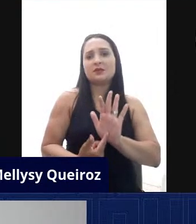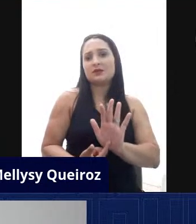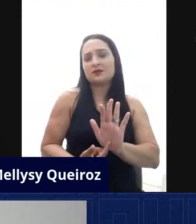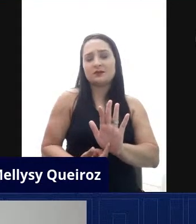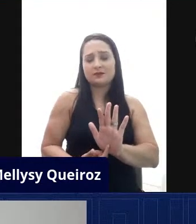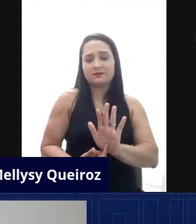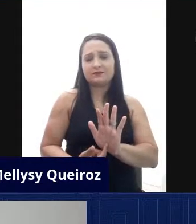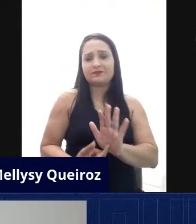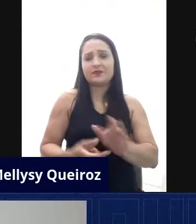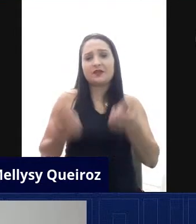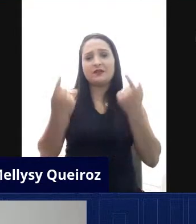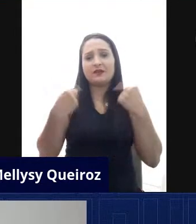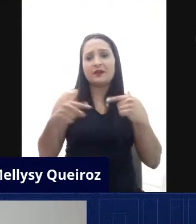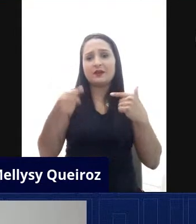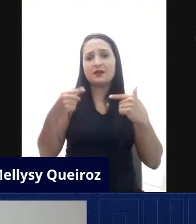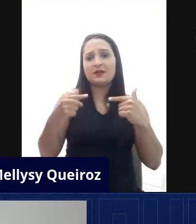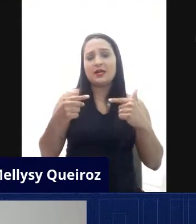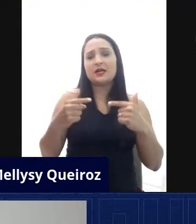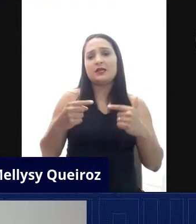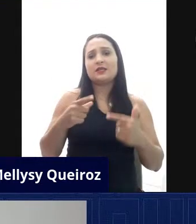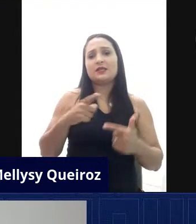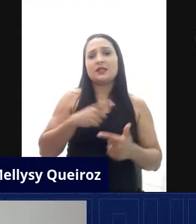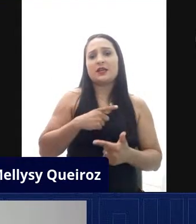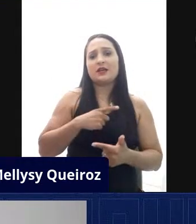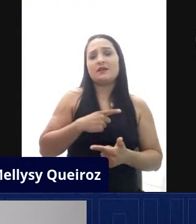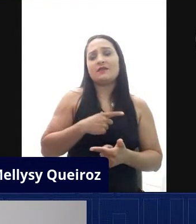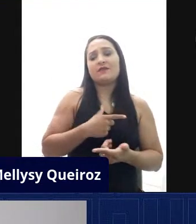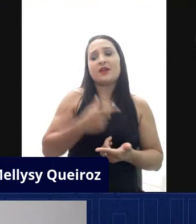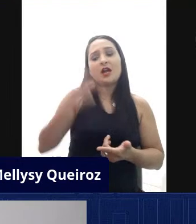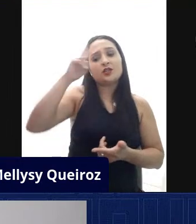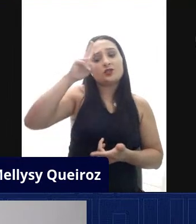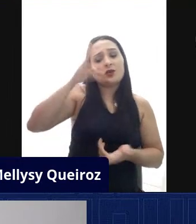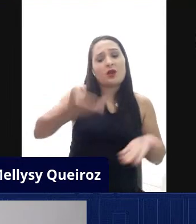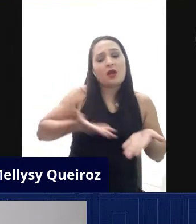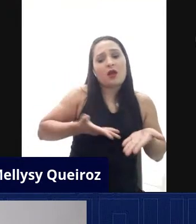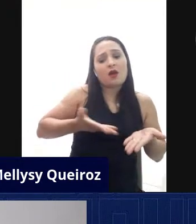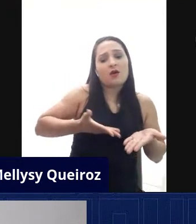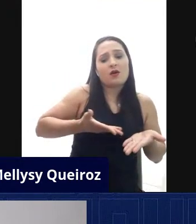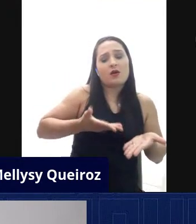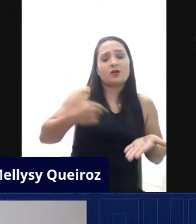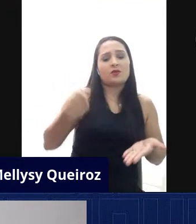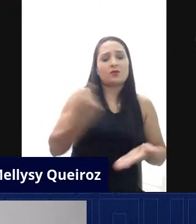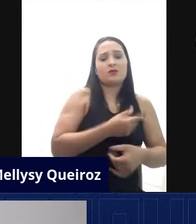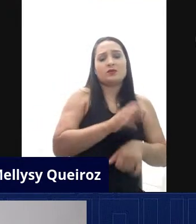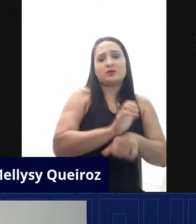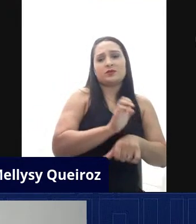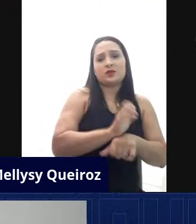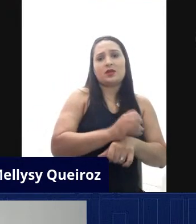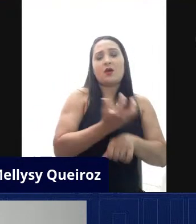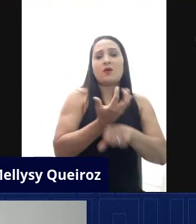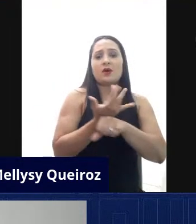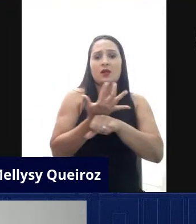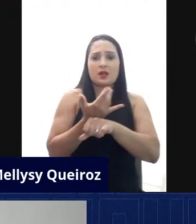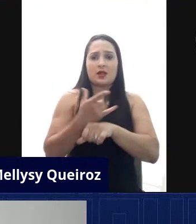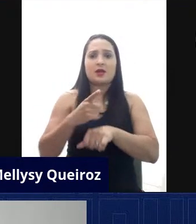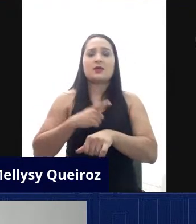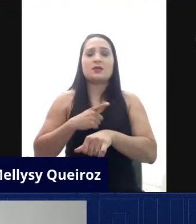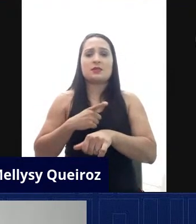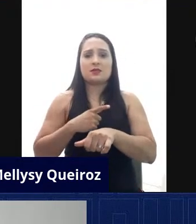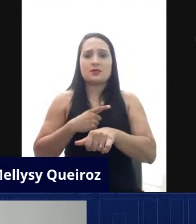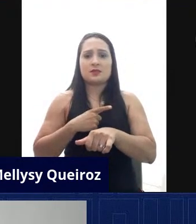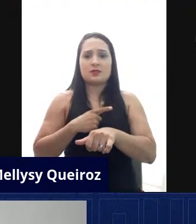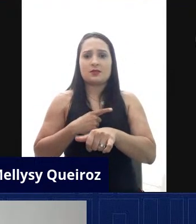aconteceu recentemente na história aqui do nosso estado. A UFRPE tem esse protagonismo. Eu falo aqui como